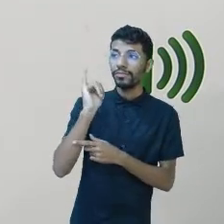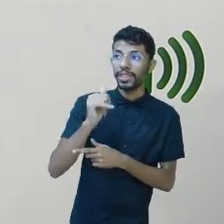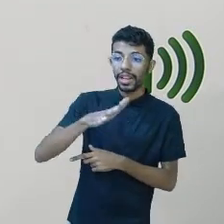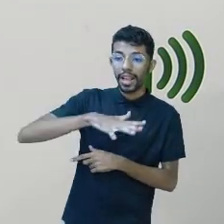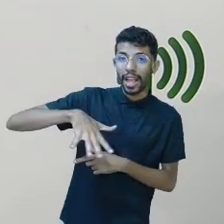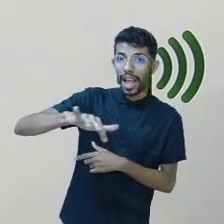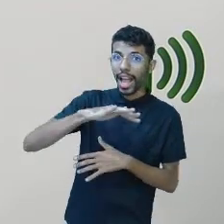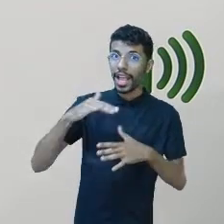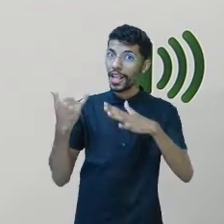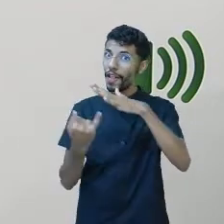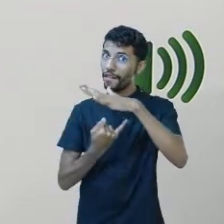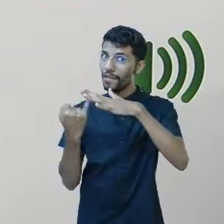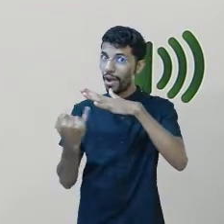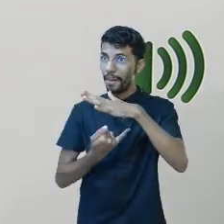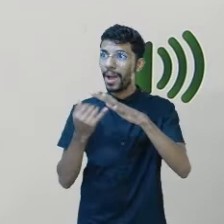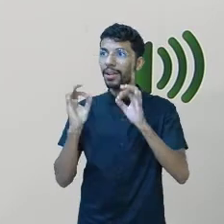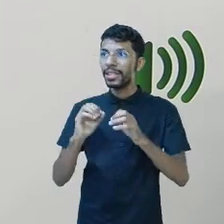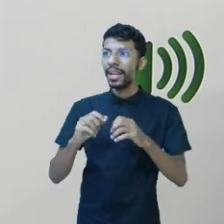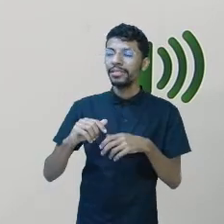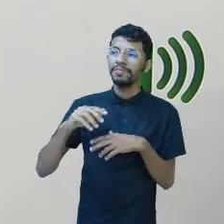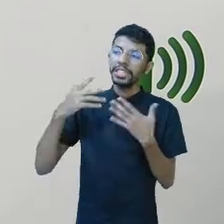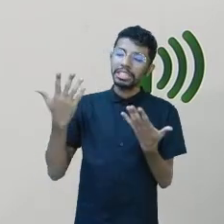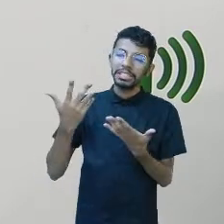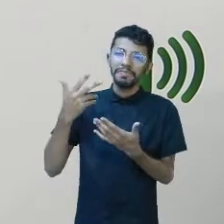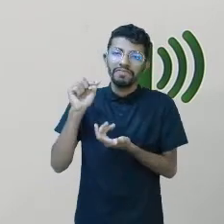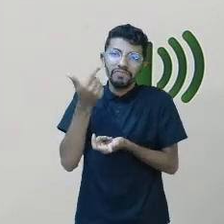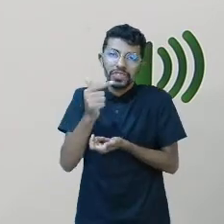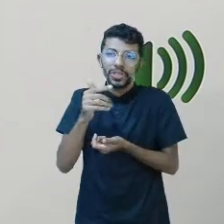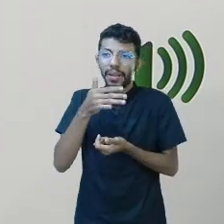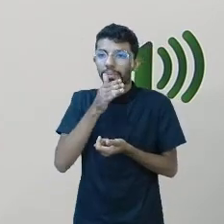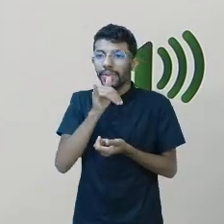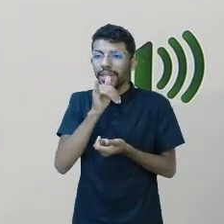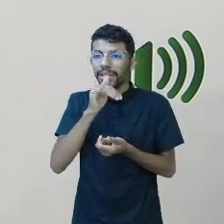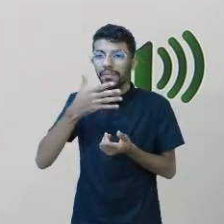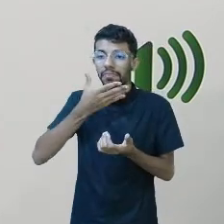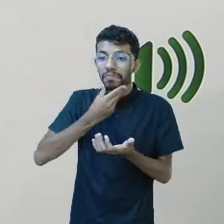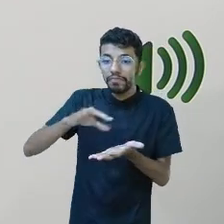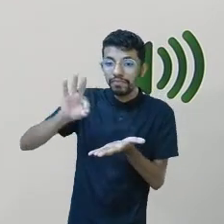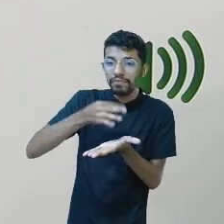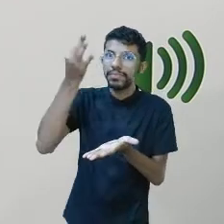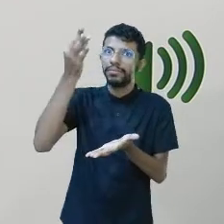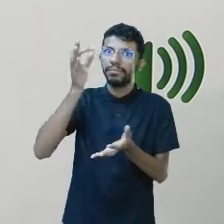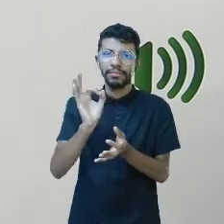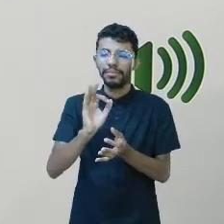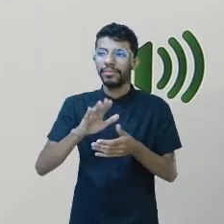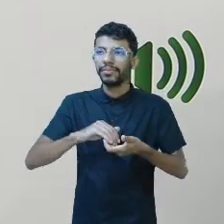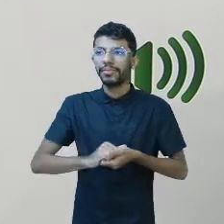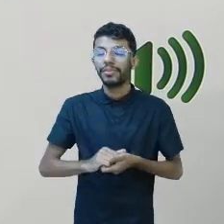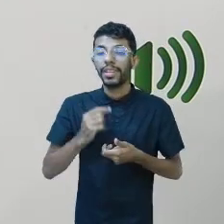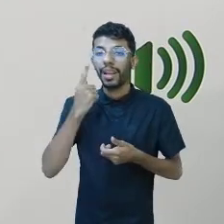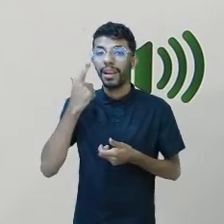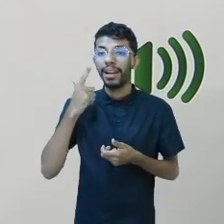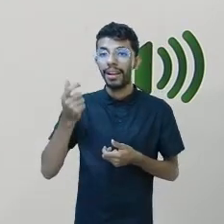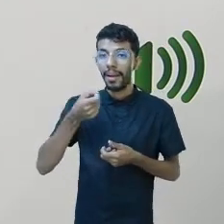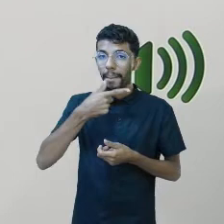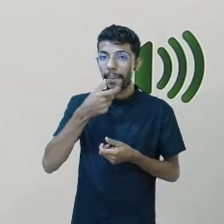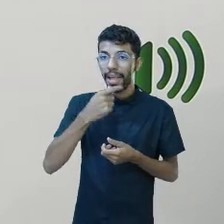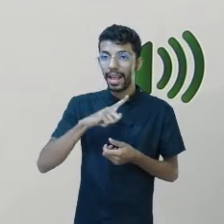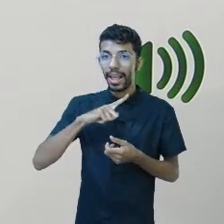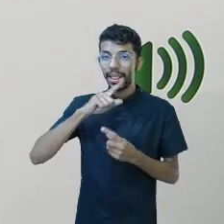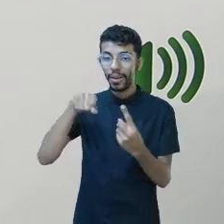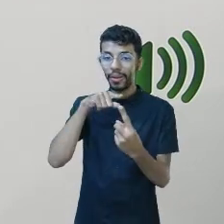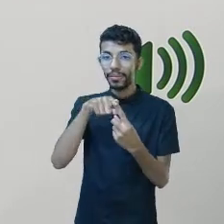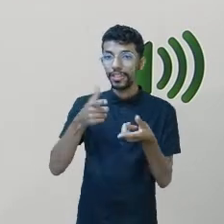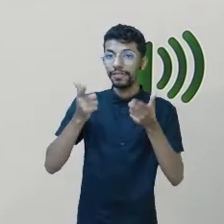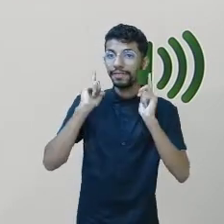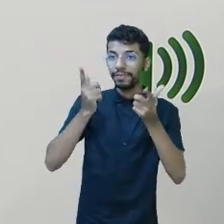tá? E que normalmente não possuem um autor. Veja bem, a piada, por ter essa função de divertir,